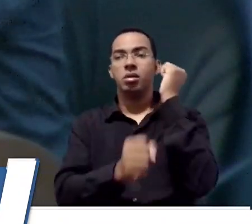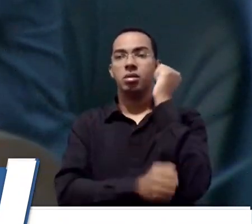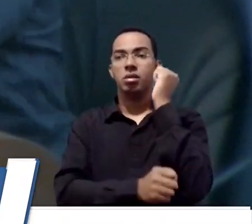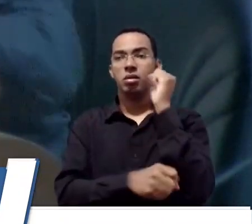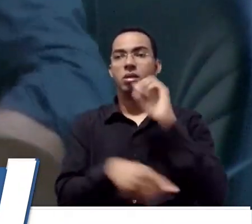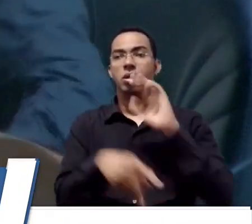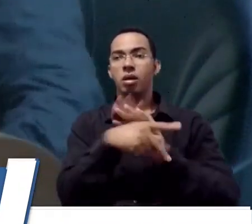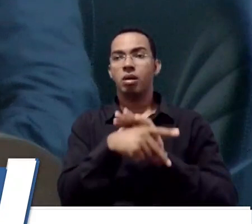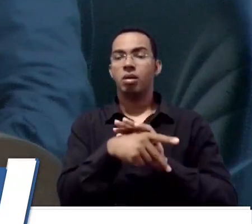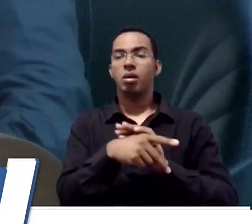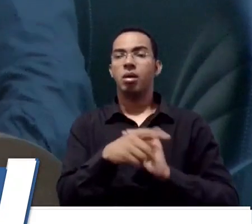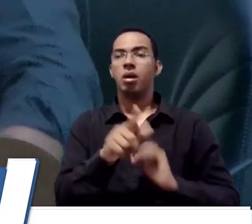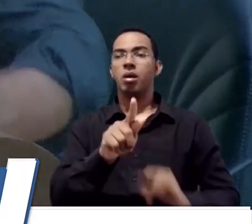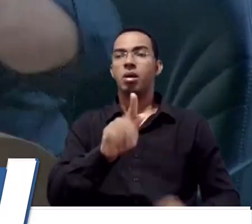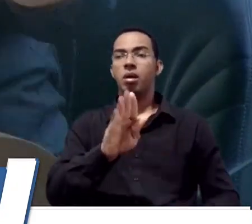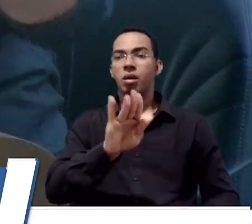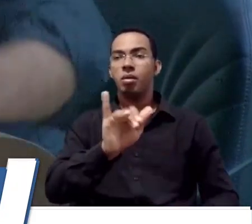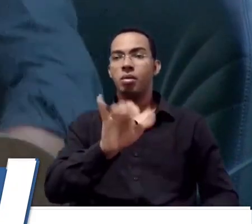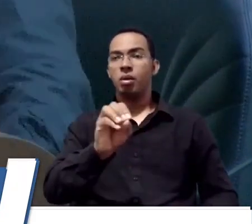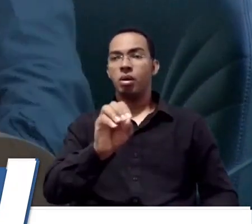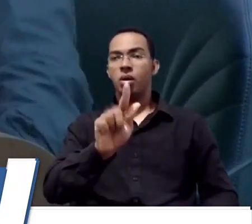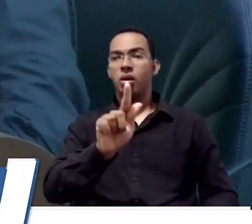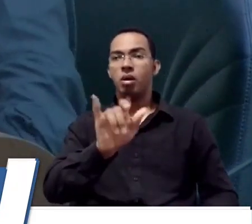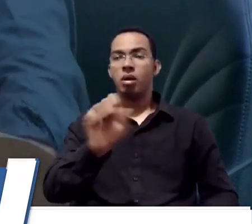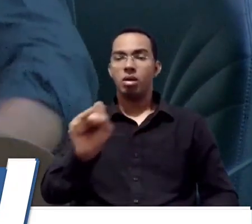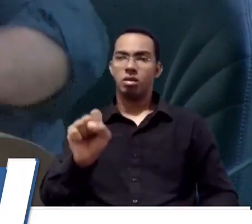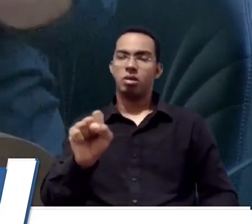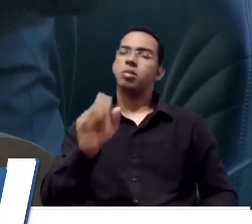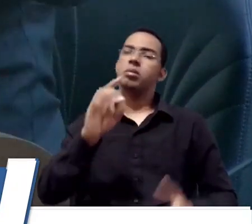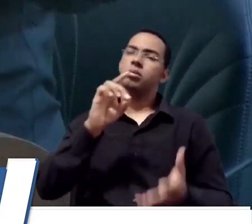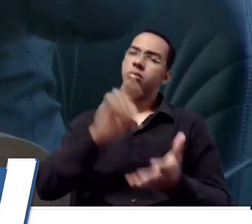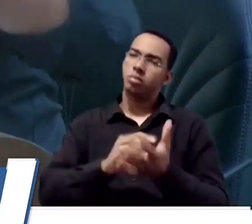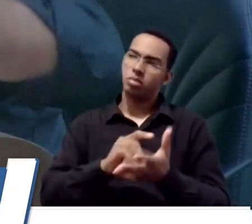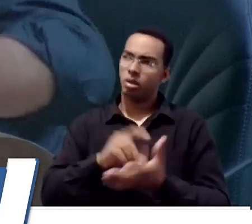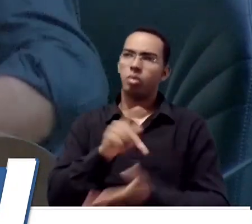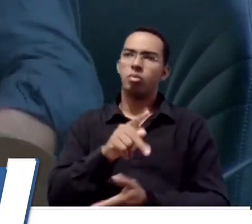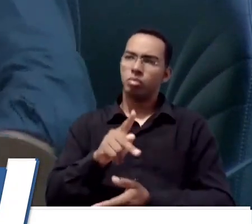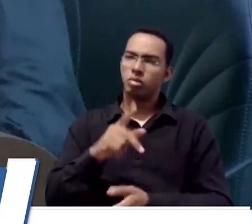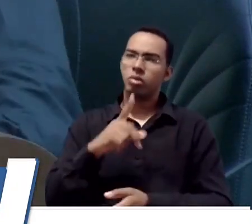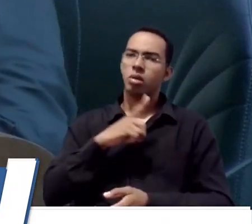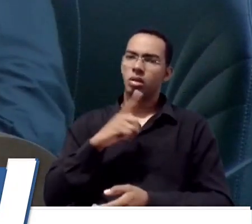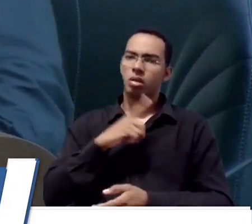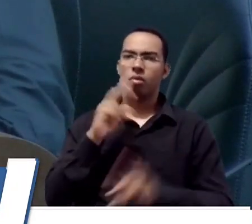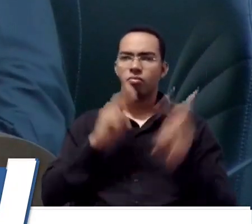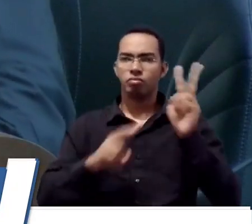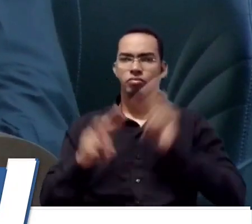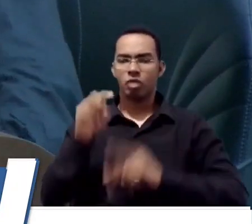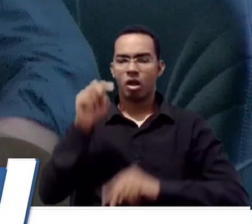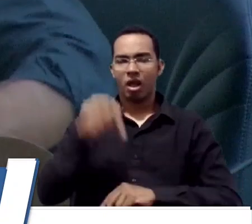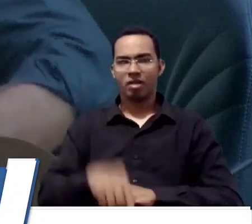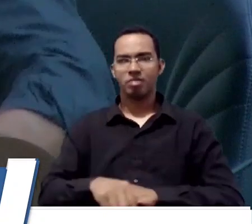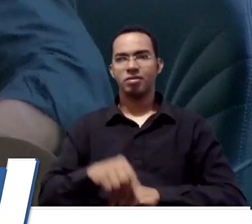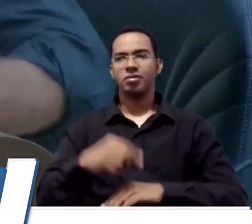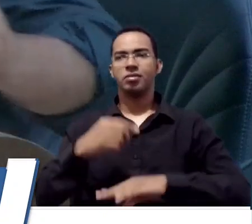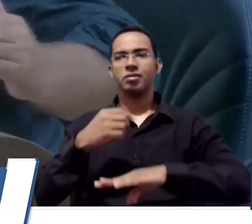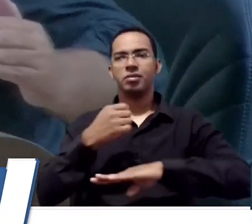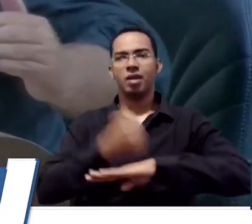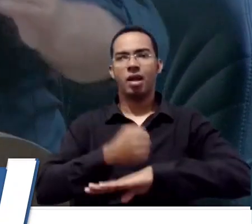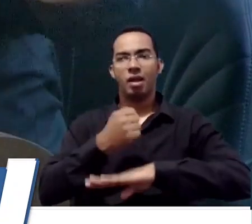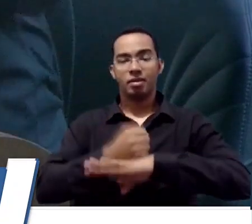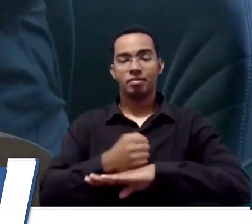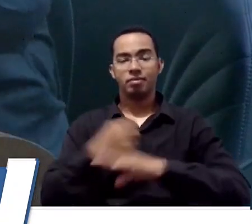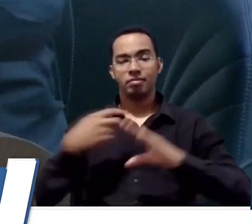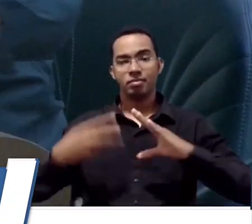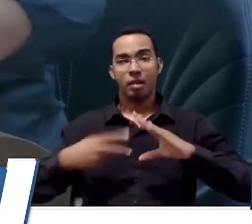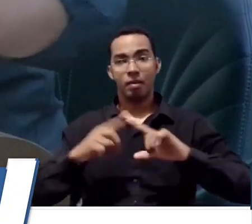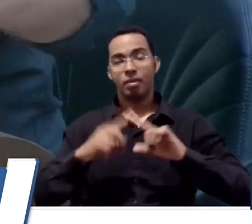autossustentam pelo biogás. Então nós temos, realmente, professor, nós temos uma visão nessa Casa de Leis, mas infelizmente vai